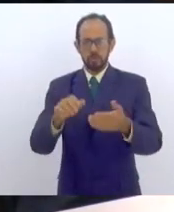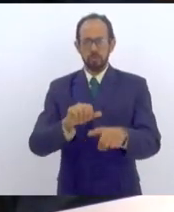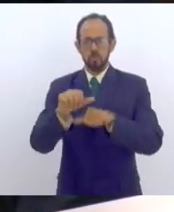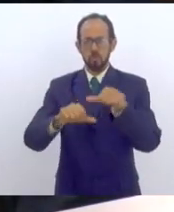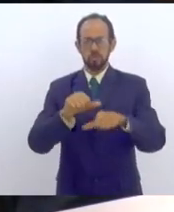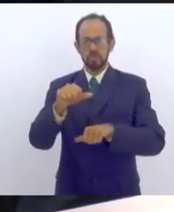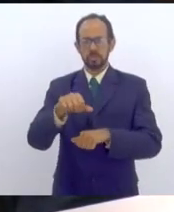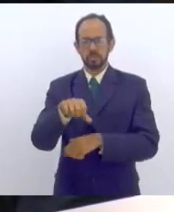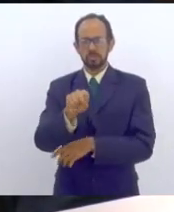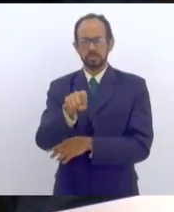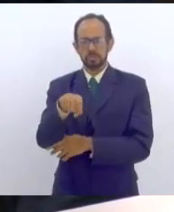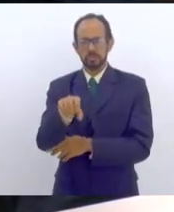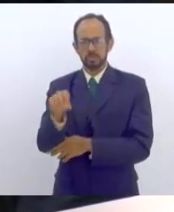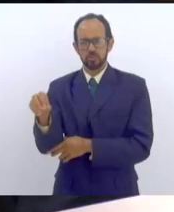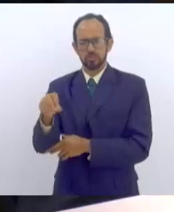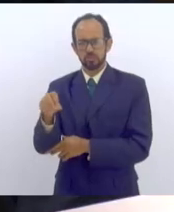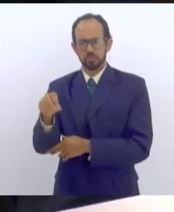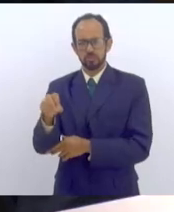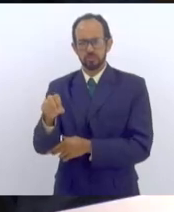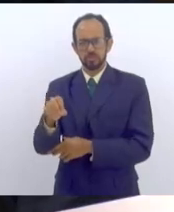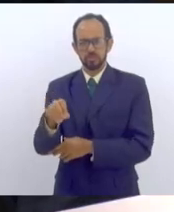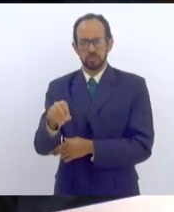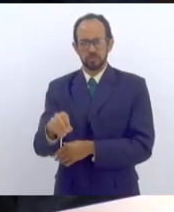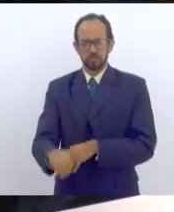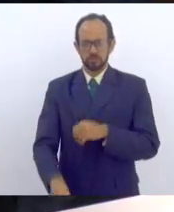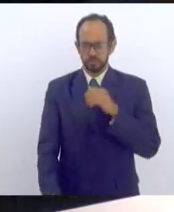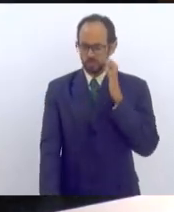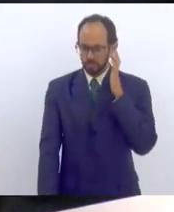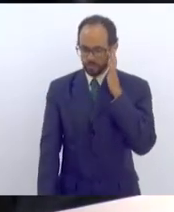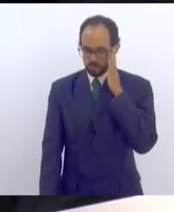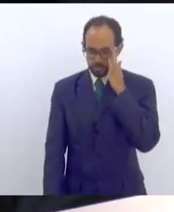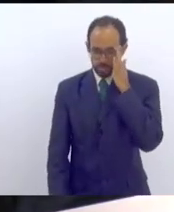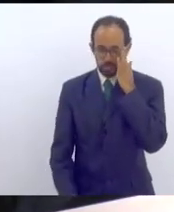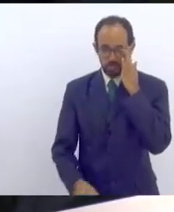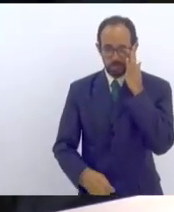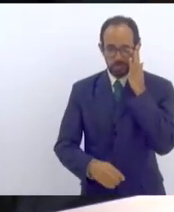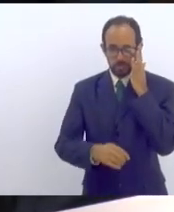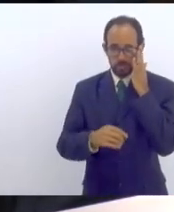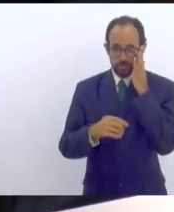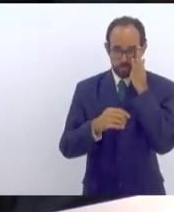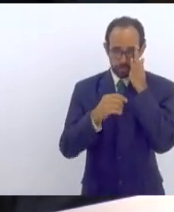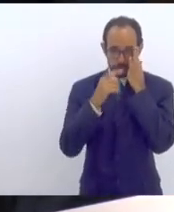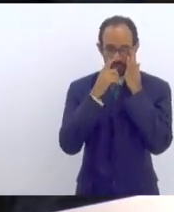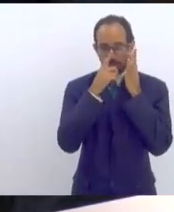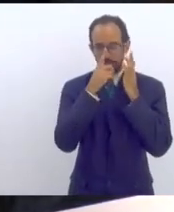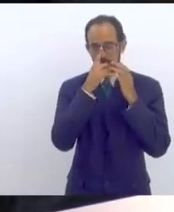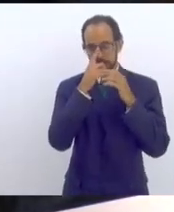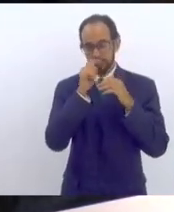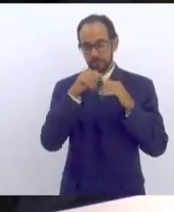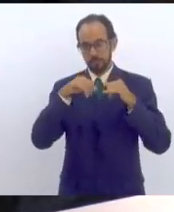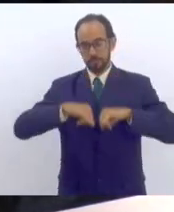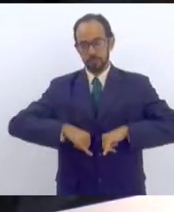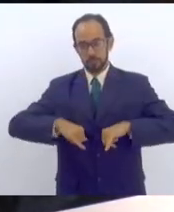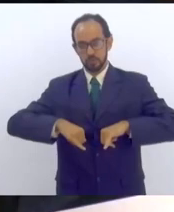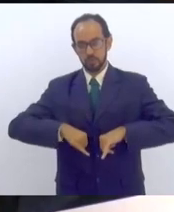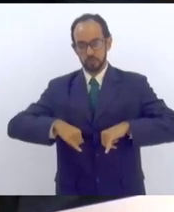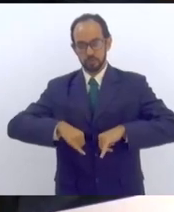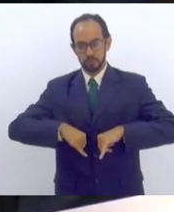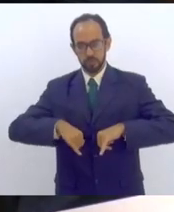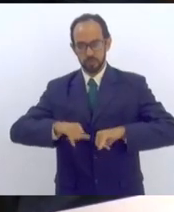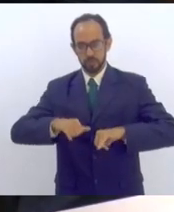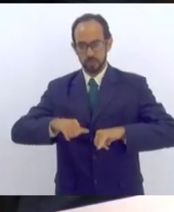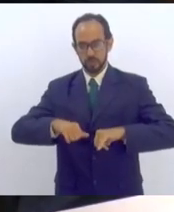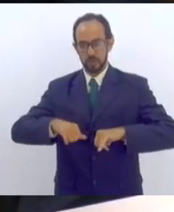sexo. Não dá para entender uma criança de 4 anos, não é? Sofrer essa